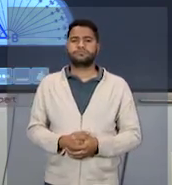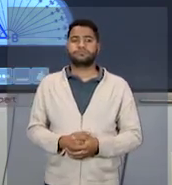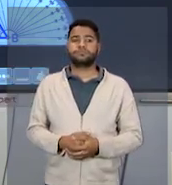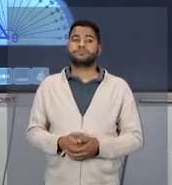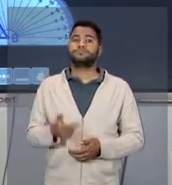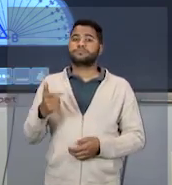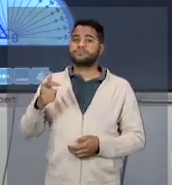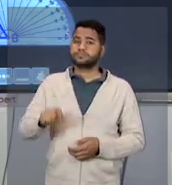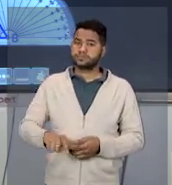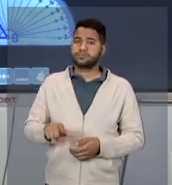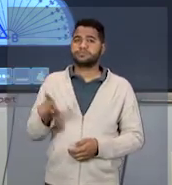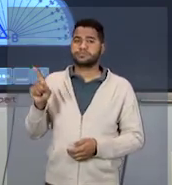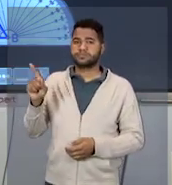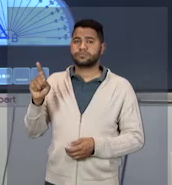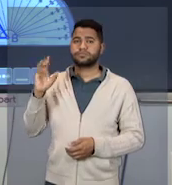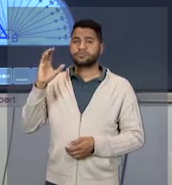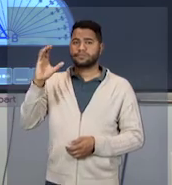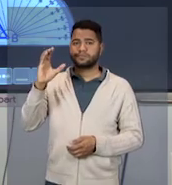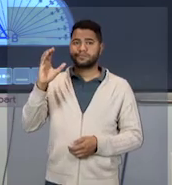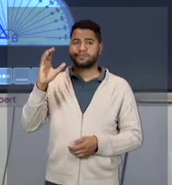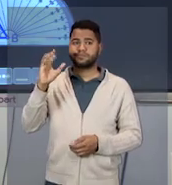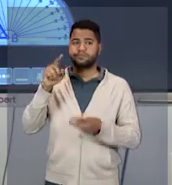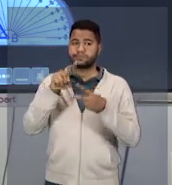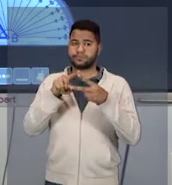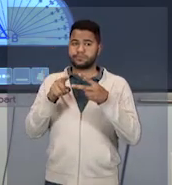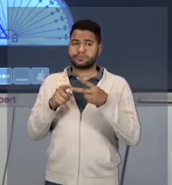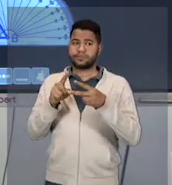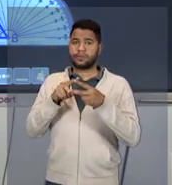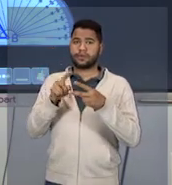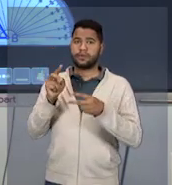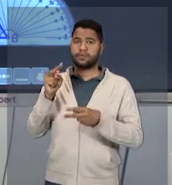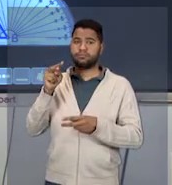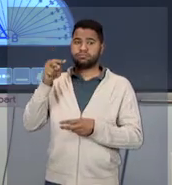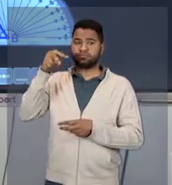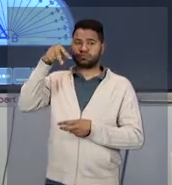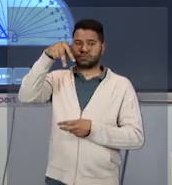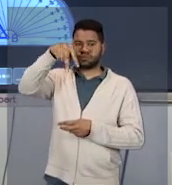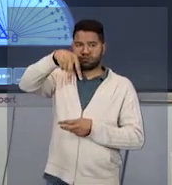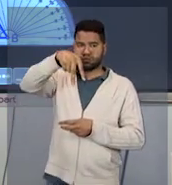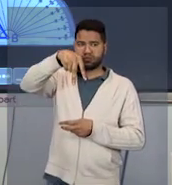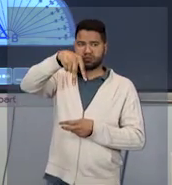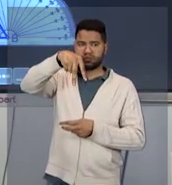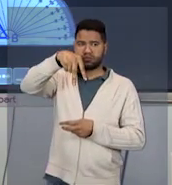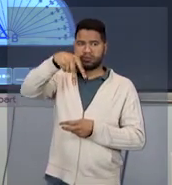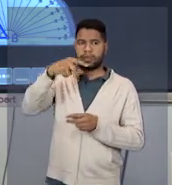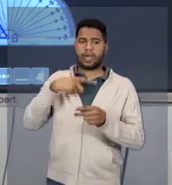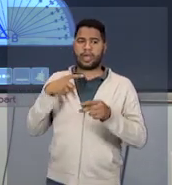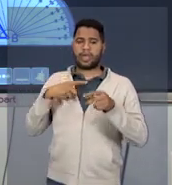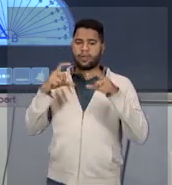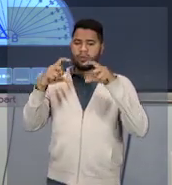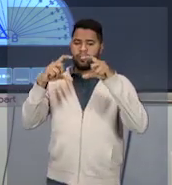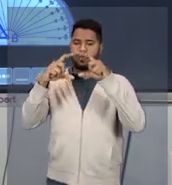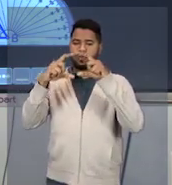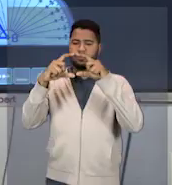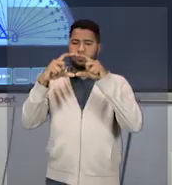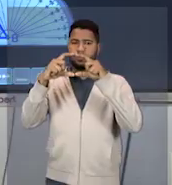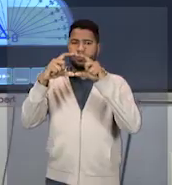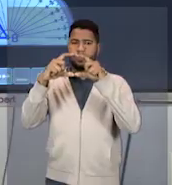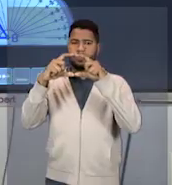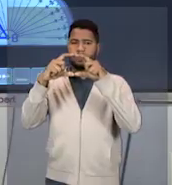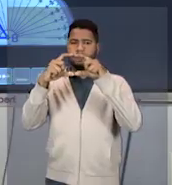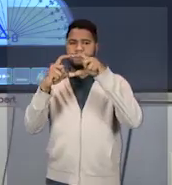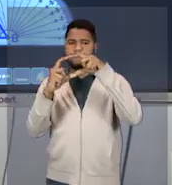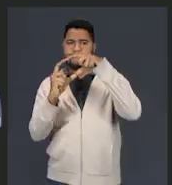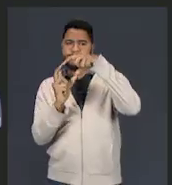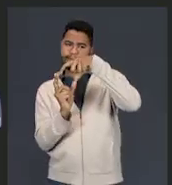E, de novo, lá o ângulo C, notem que aí o transferidor tem que estar tombado, né? A gente tem que tombar ele, tem que virar, mas tem, que